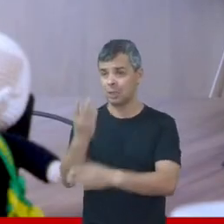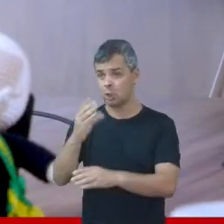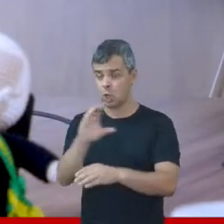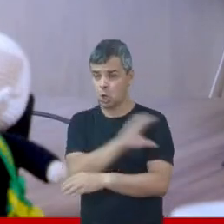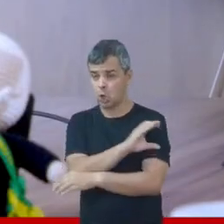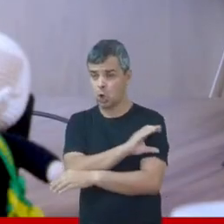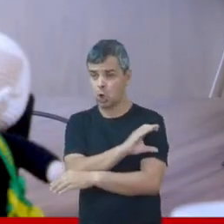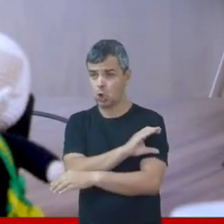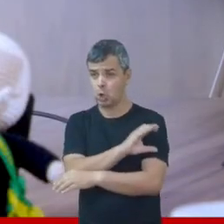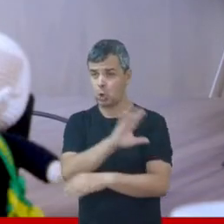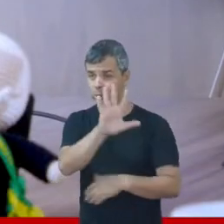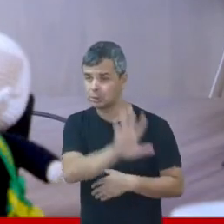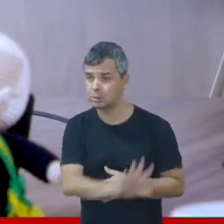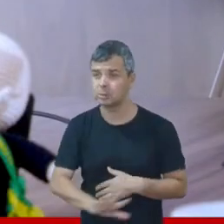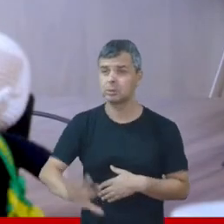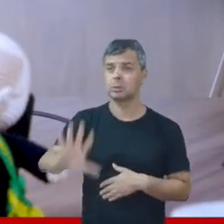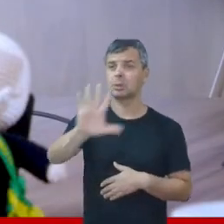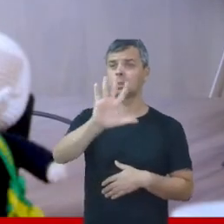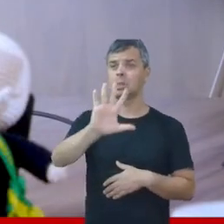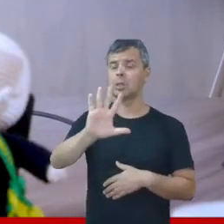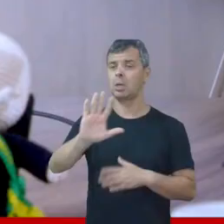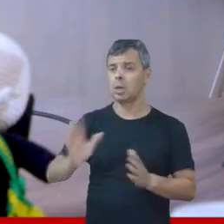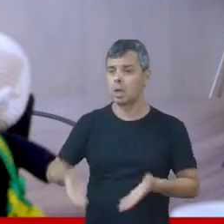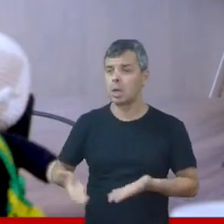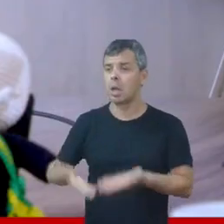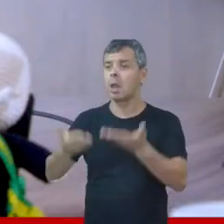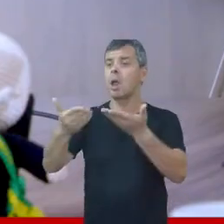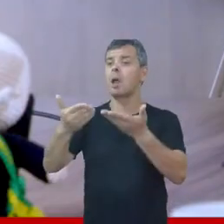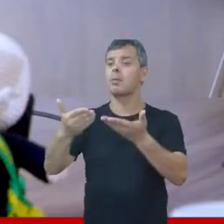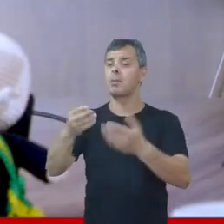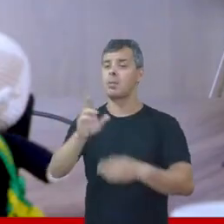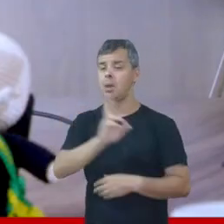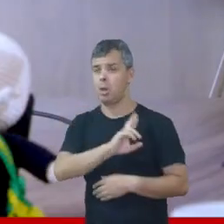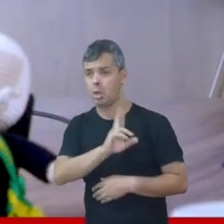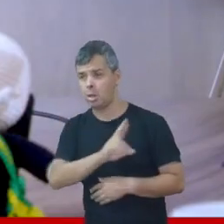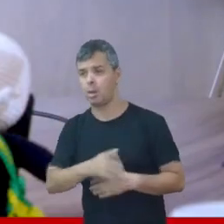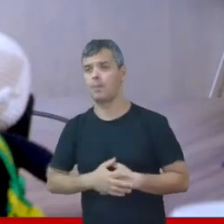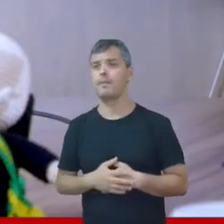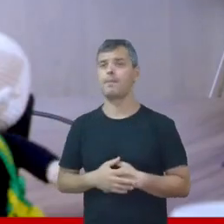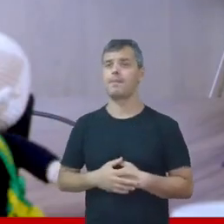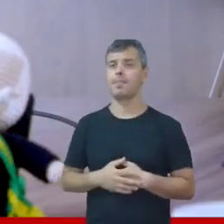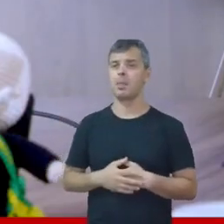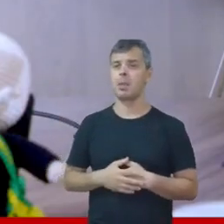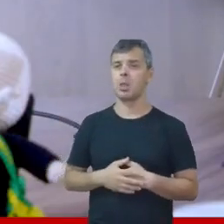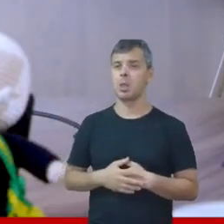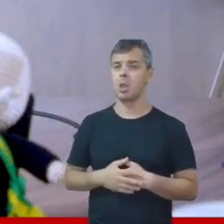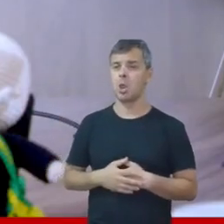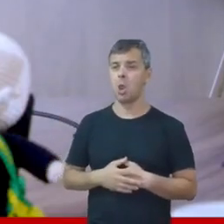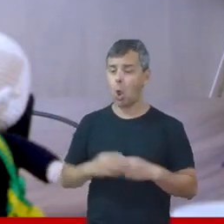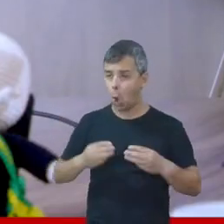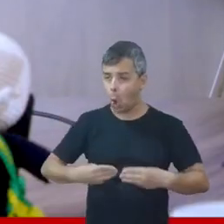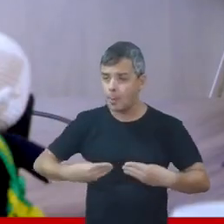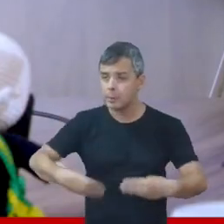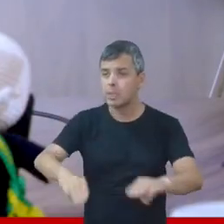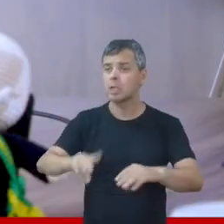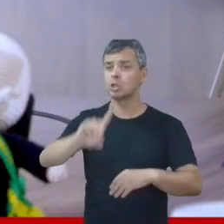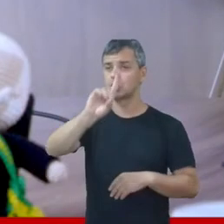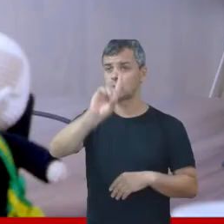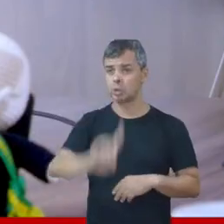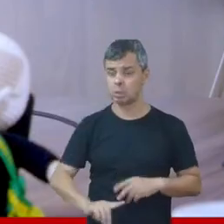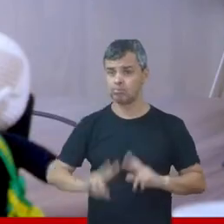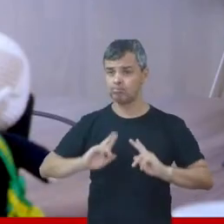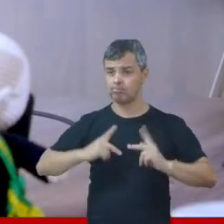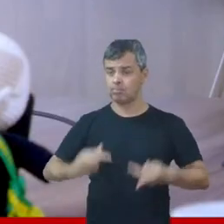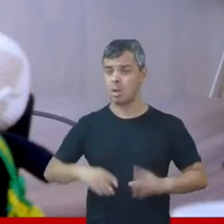coordenação geral, da promoção da liberdade religiosa. O Ministério de Direitos Humanos e Cidadania